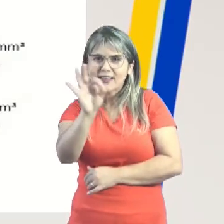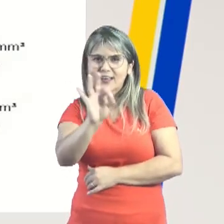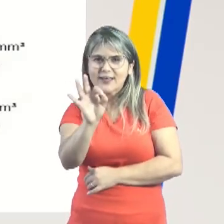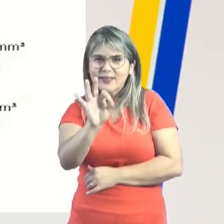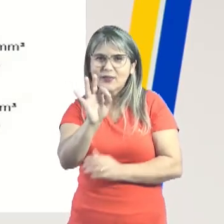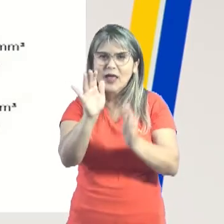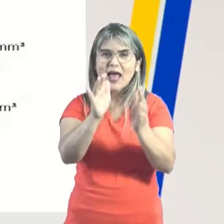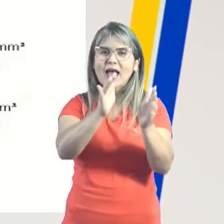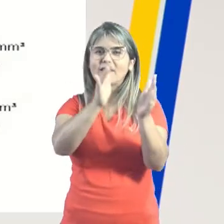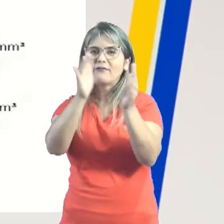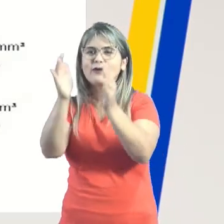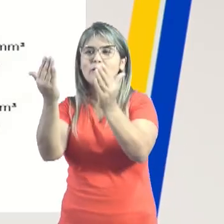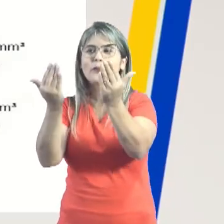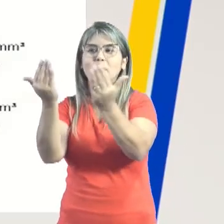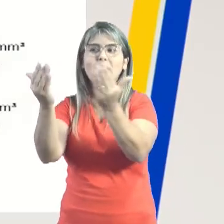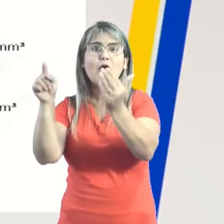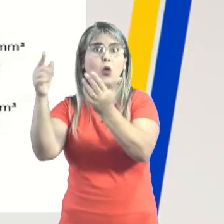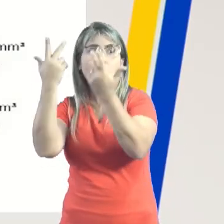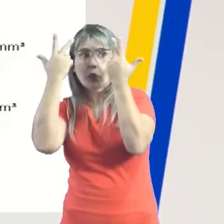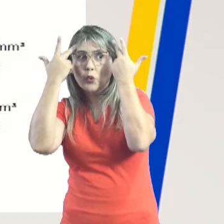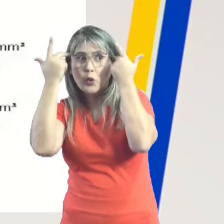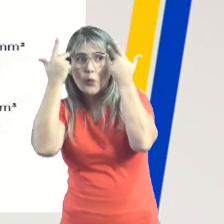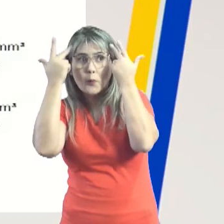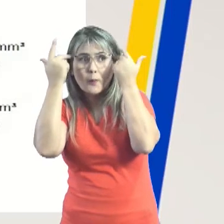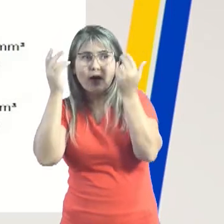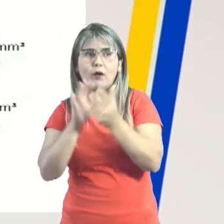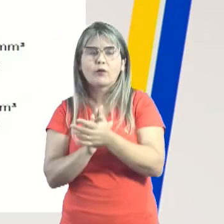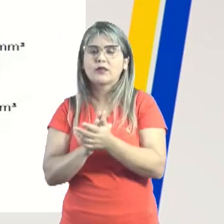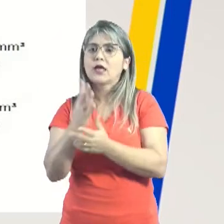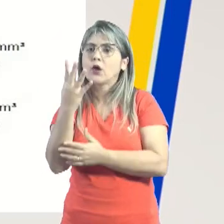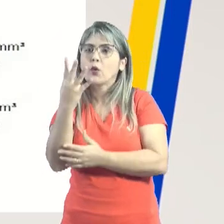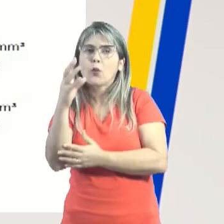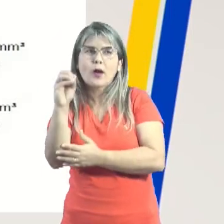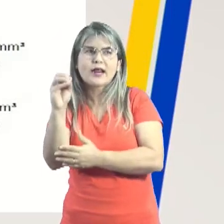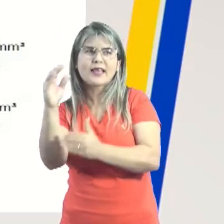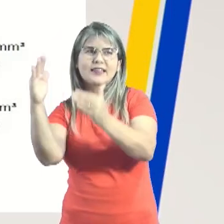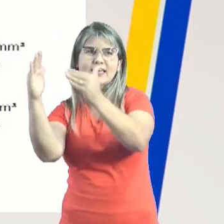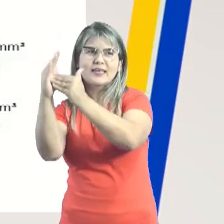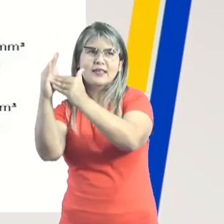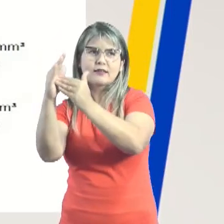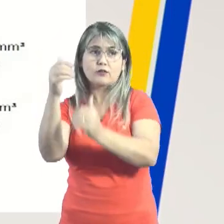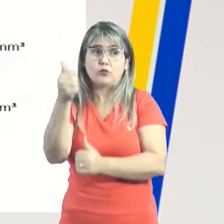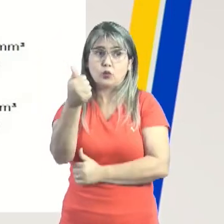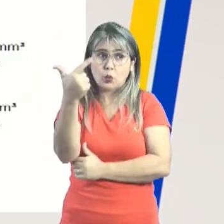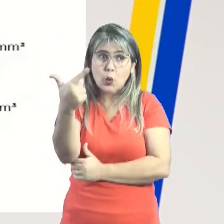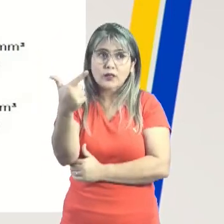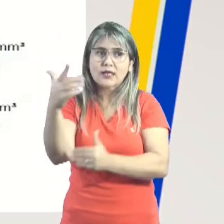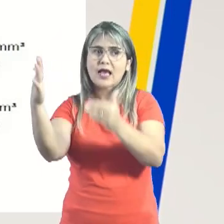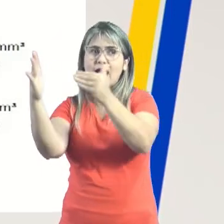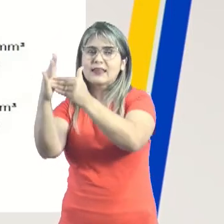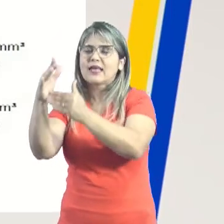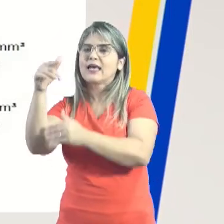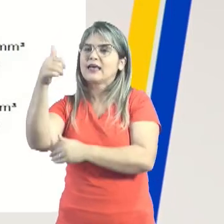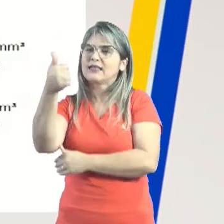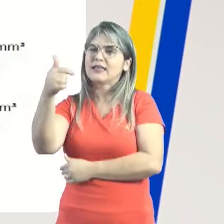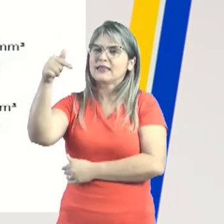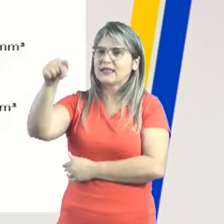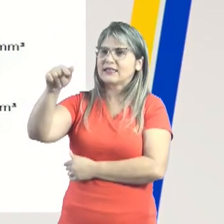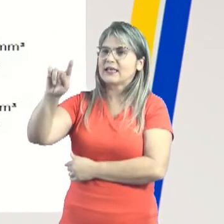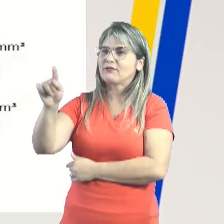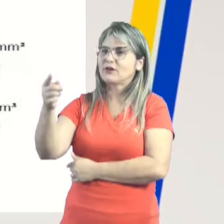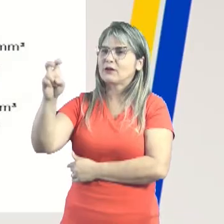11%, está normal, viu? Está dentro da normalidade, ninguém vai ser extremo e dizer que fugiu um patamarzinho, então já